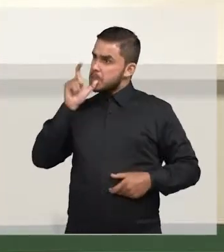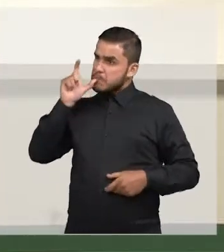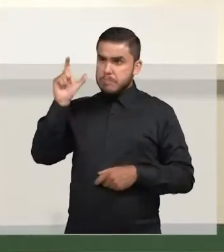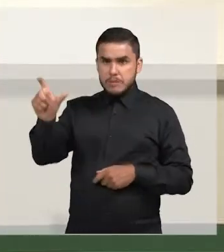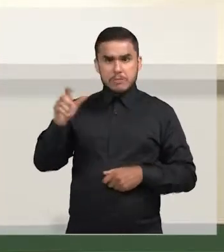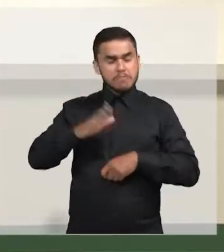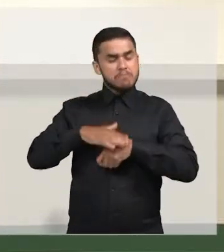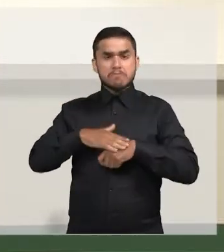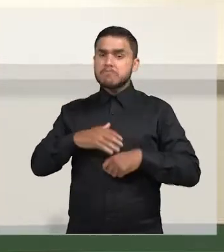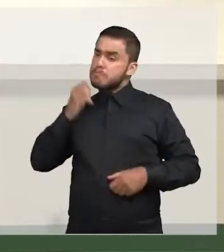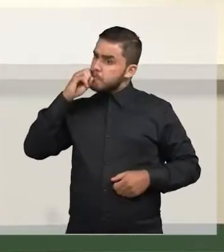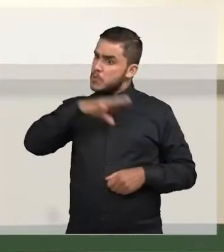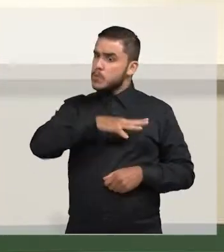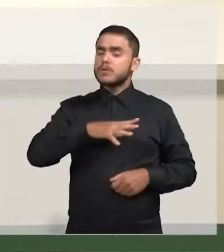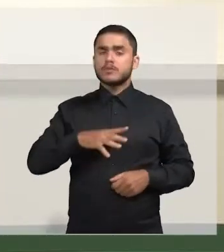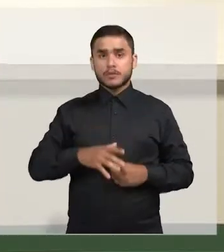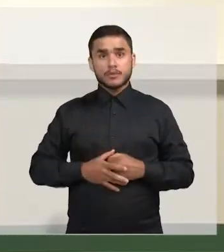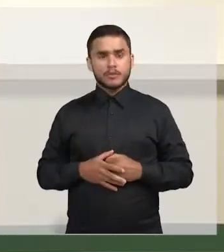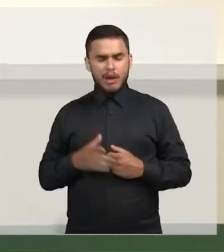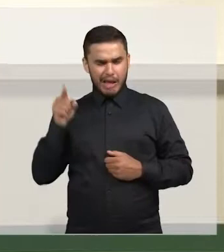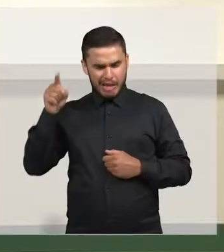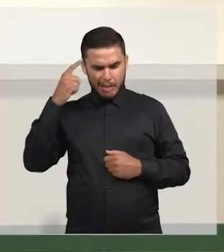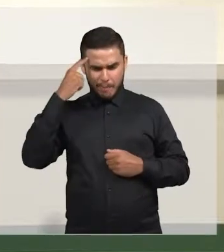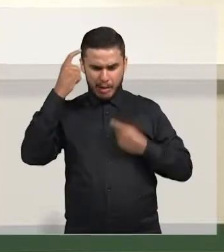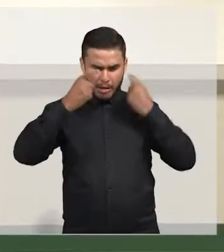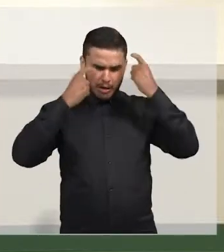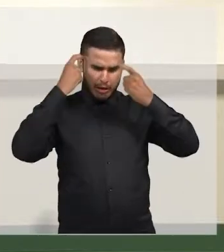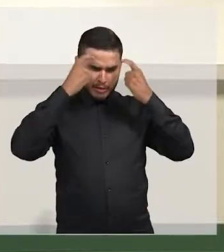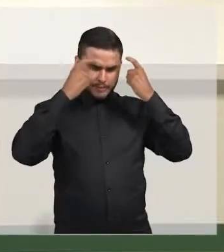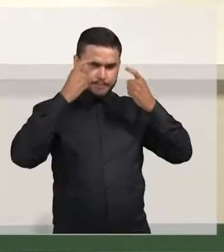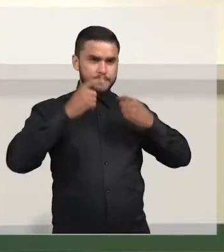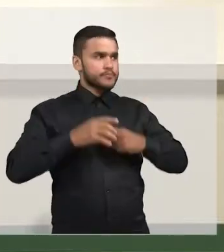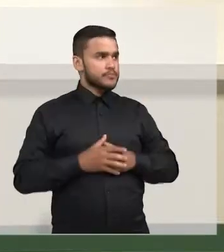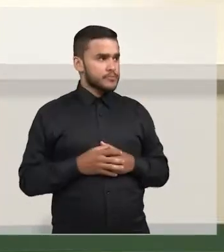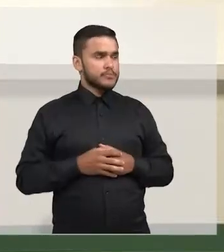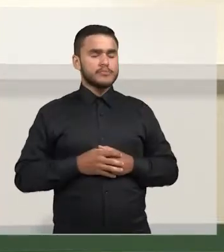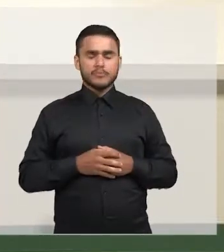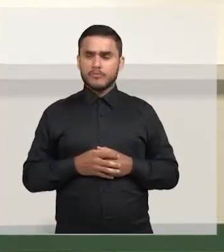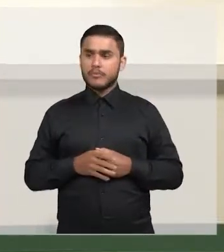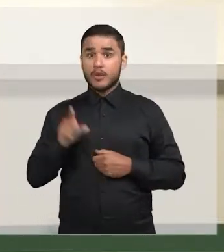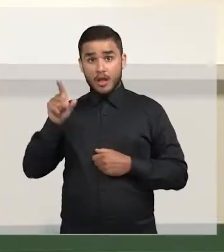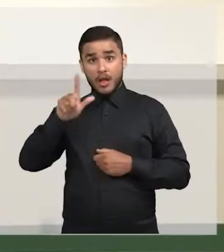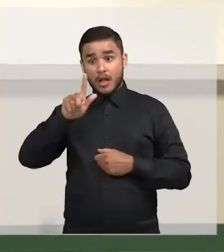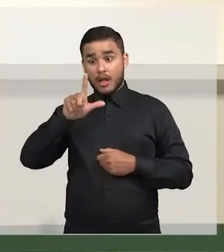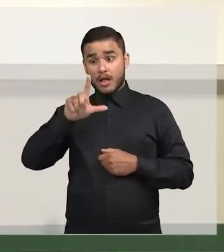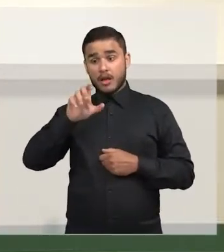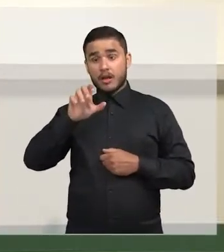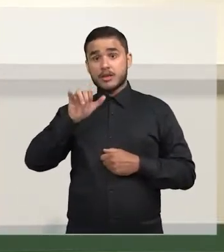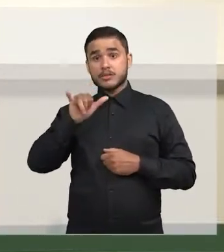bandas mesmo. Entendeu? Agora, ela devia estar preocupada com isso. Leonardo Boff. Ela devia juntar